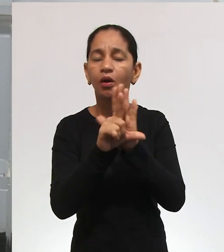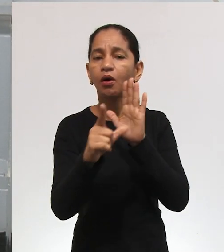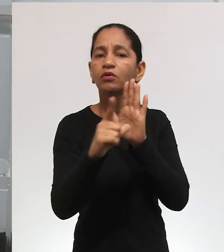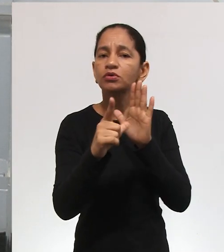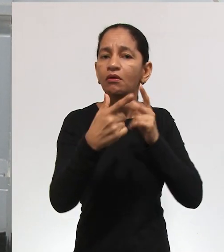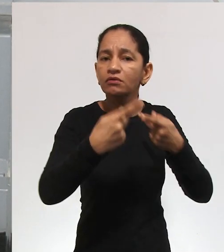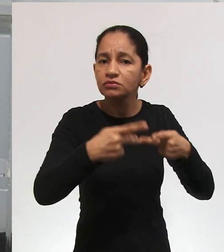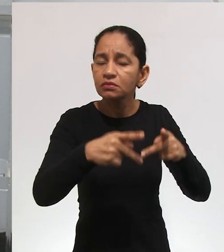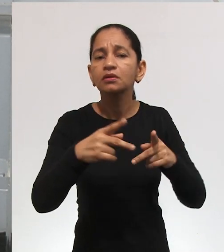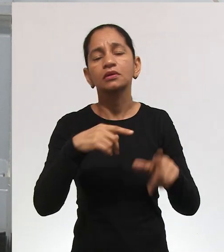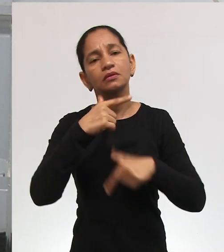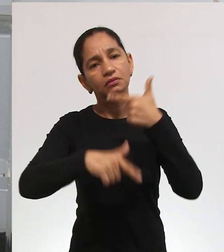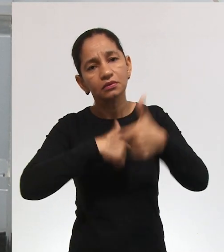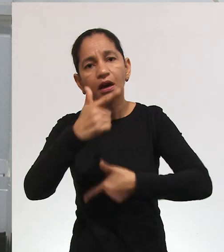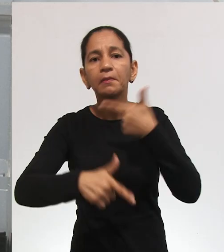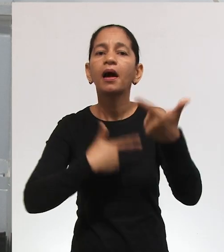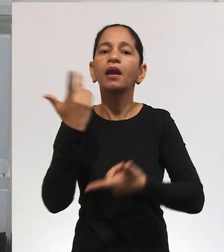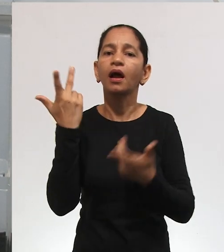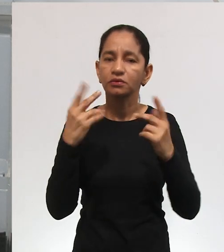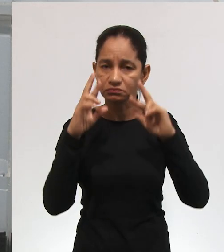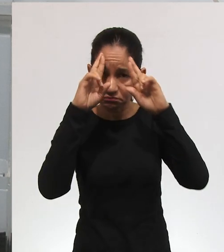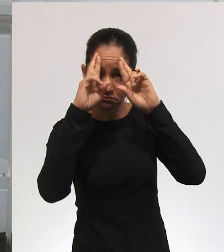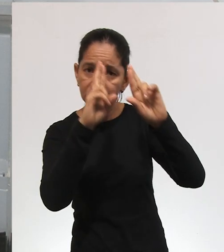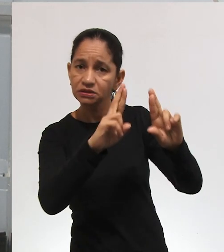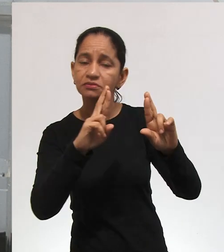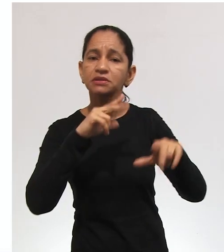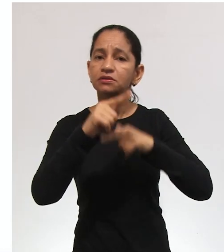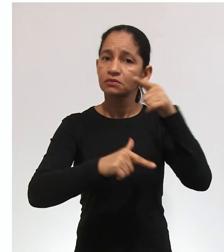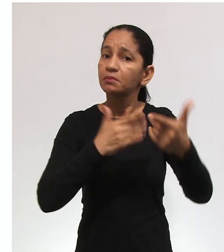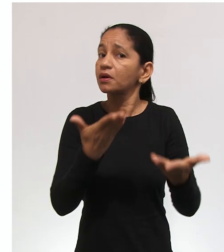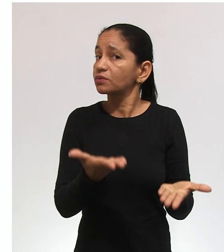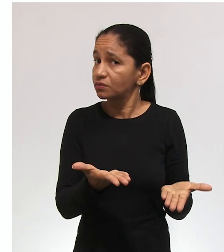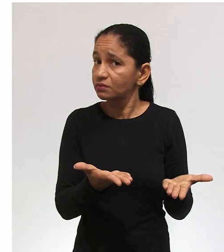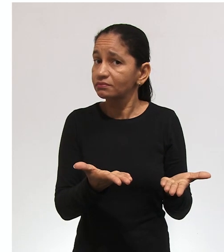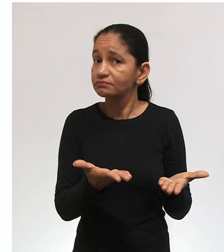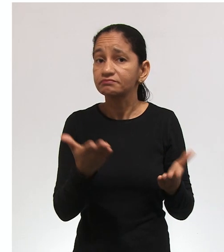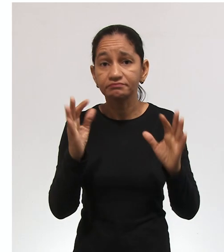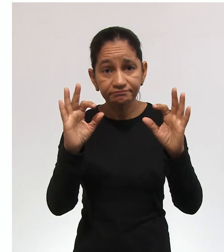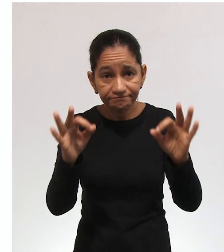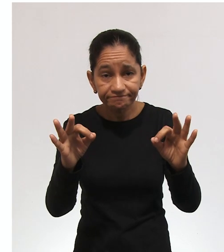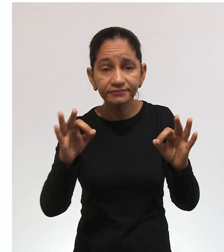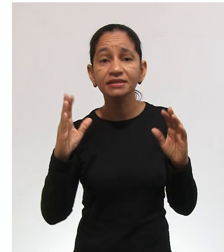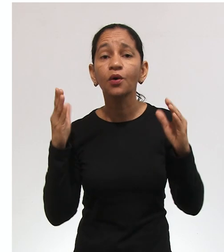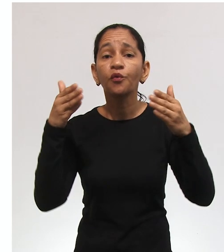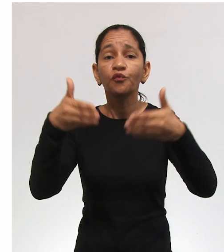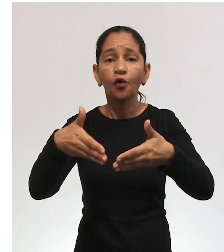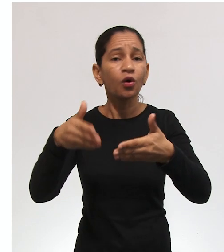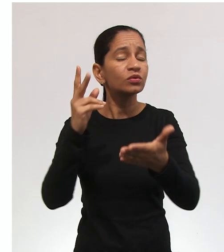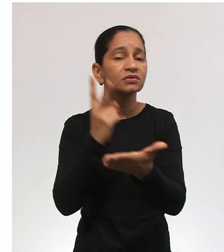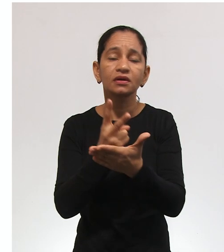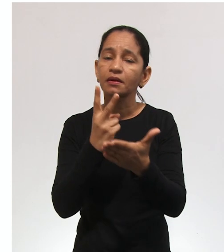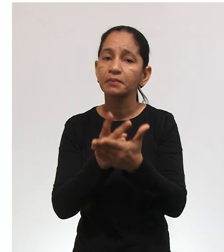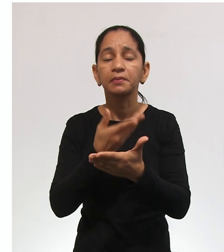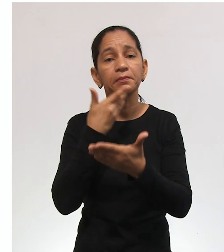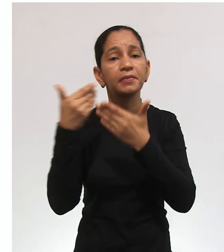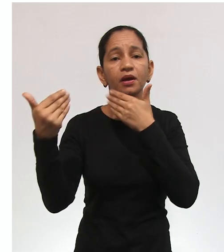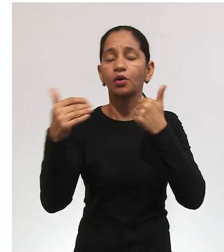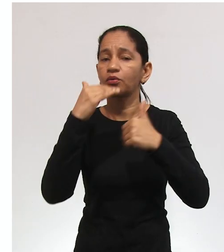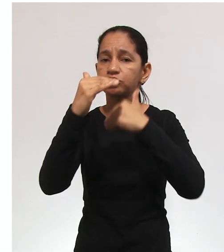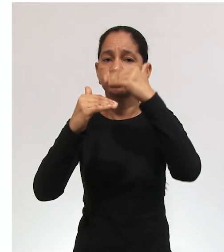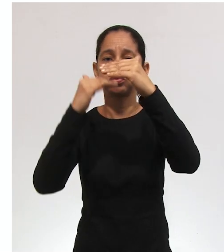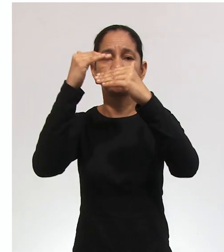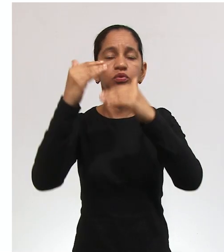produto que foi feito respeitando a dignidade do trabalhador. Bom, a finalidade é sempre a melhoria